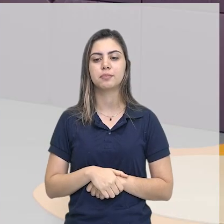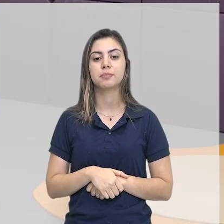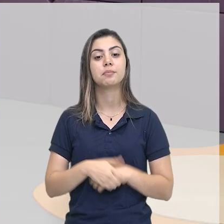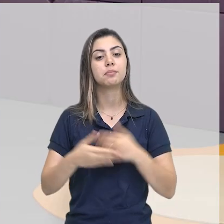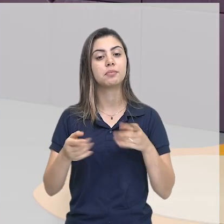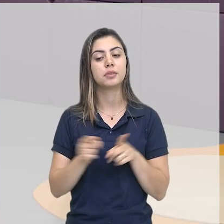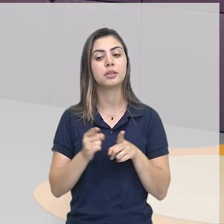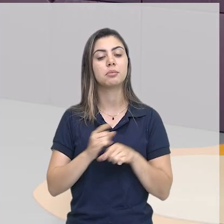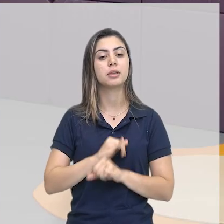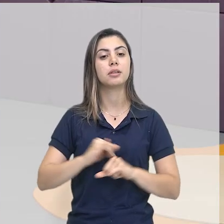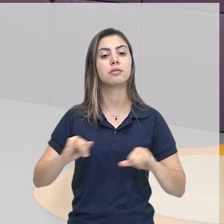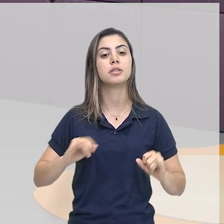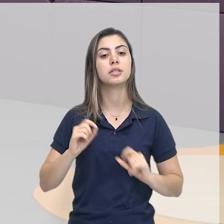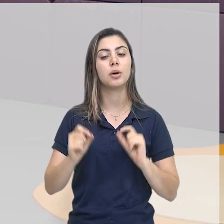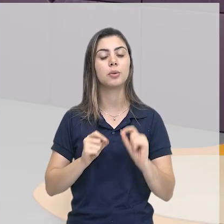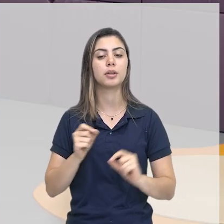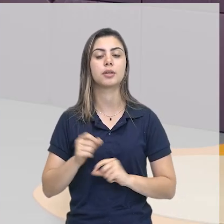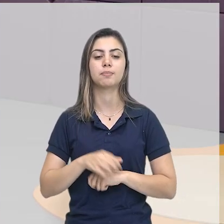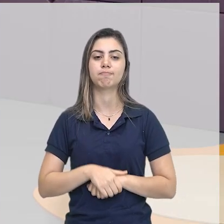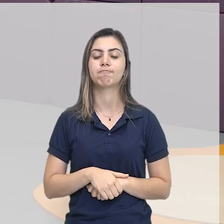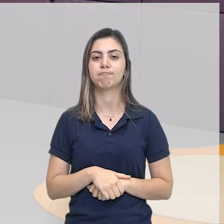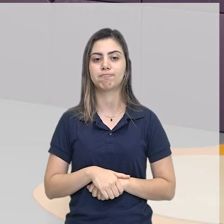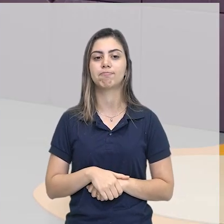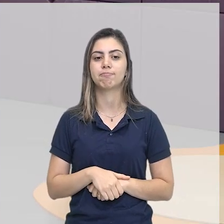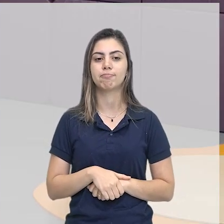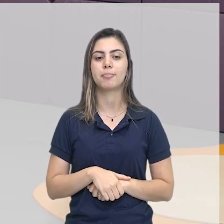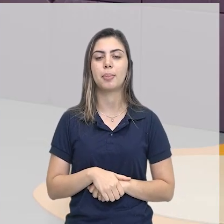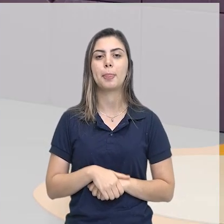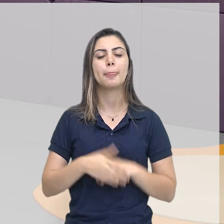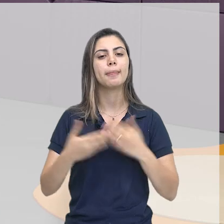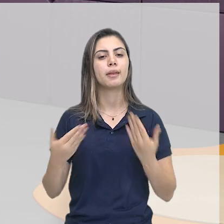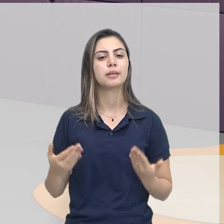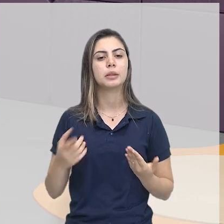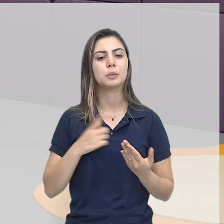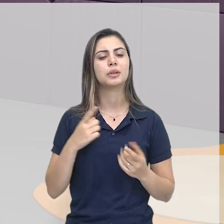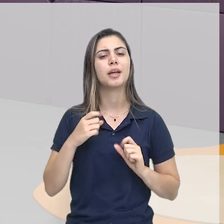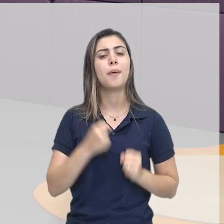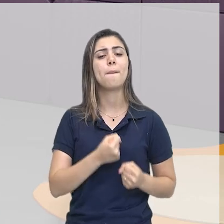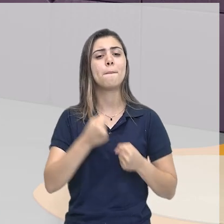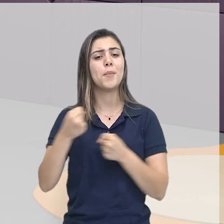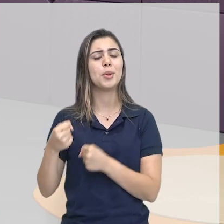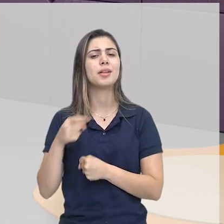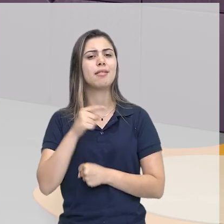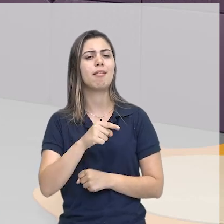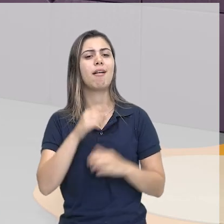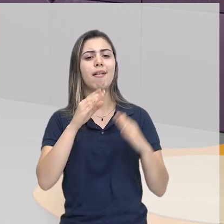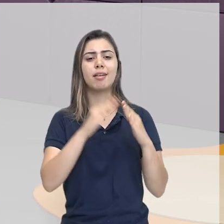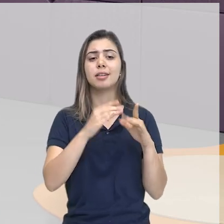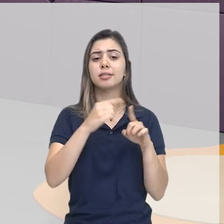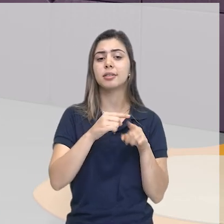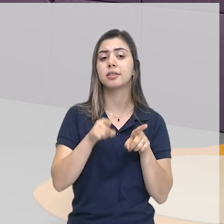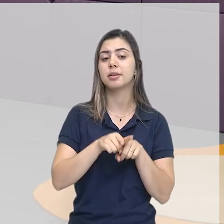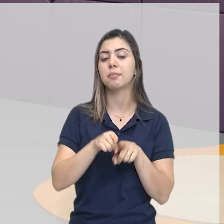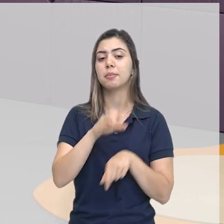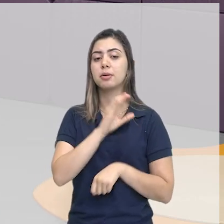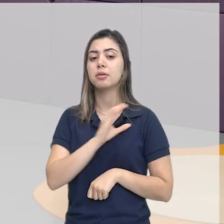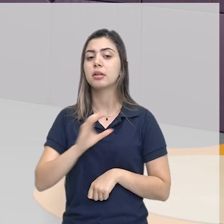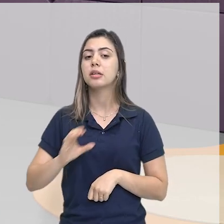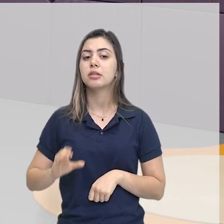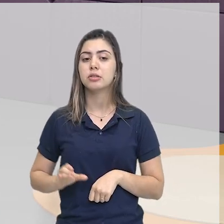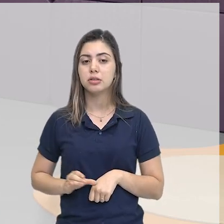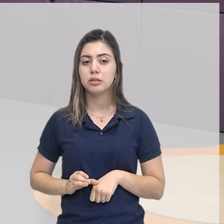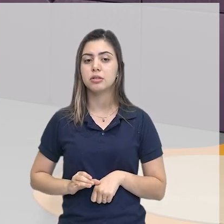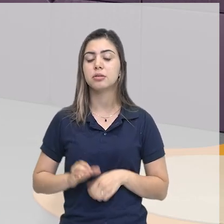Vale ressaltar, né, justamente o poder da igreja e do cristianismo